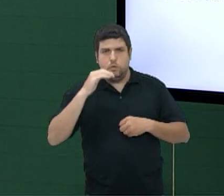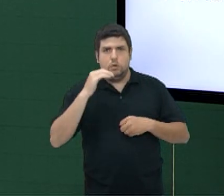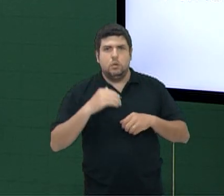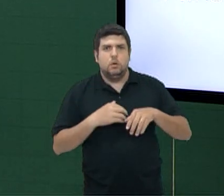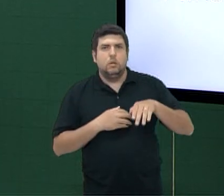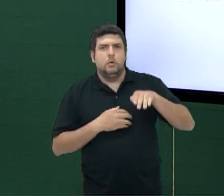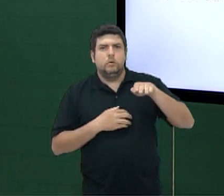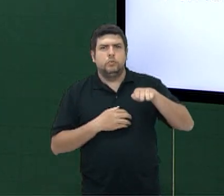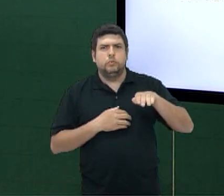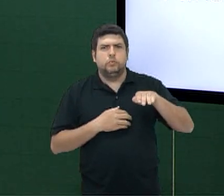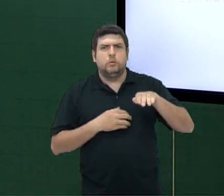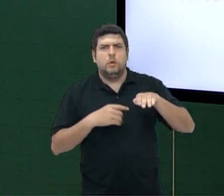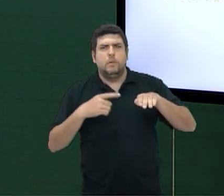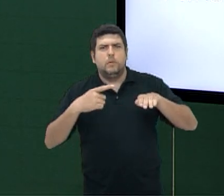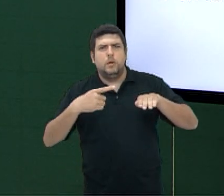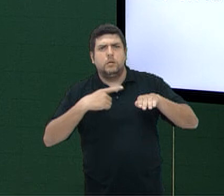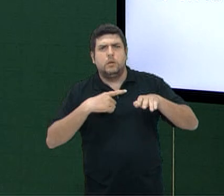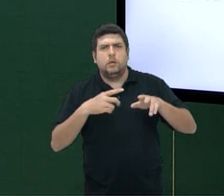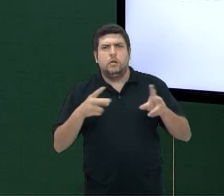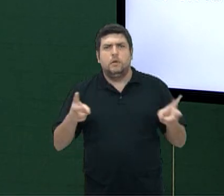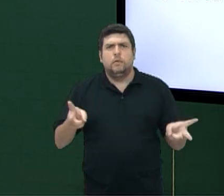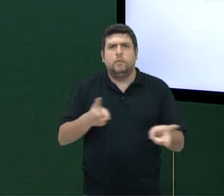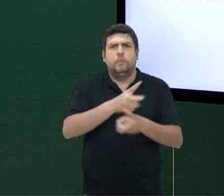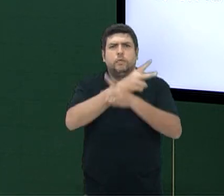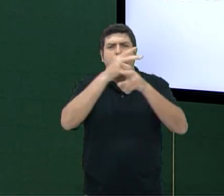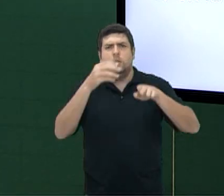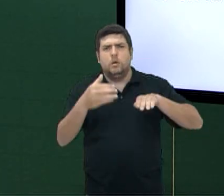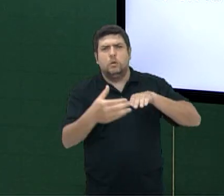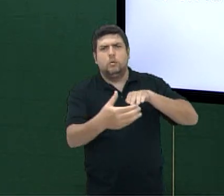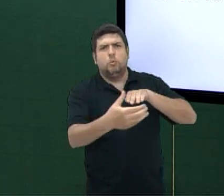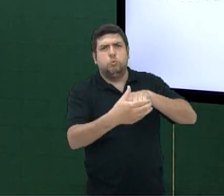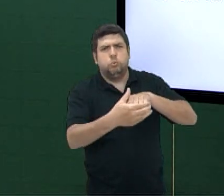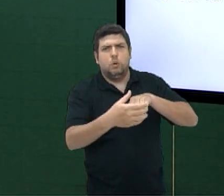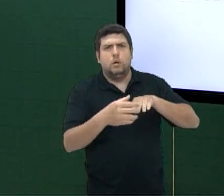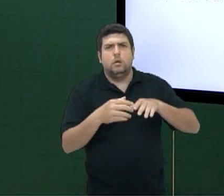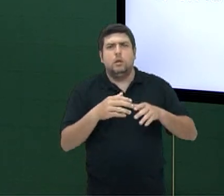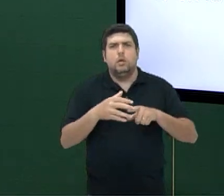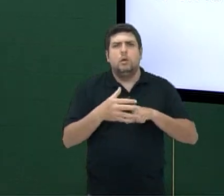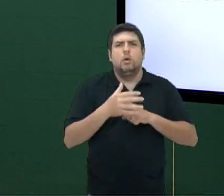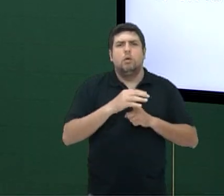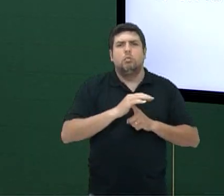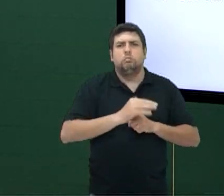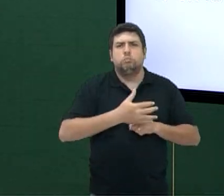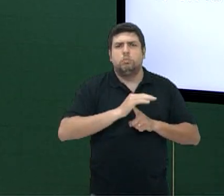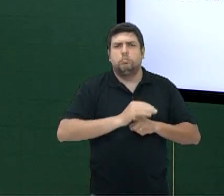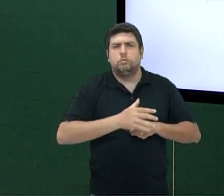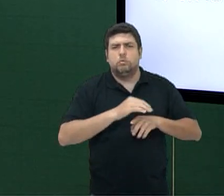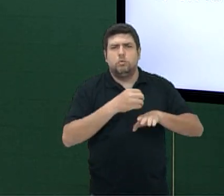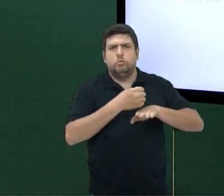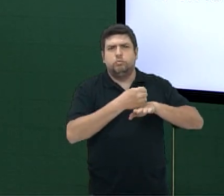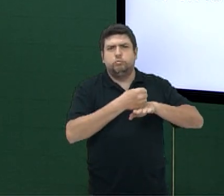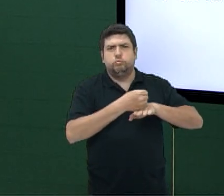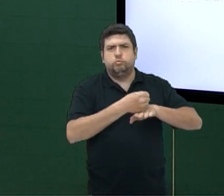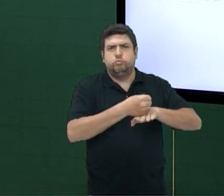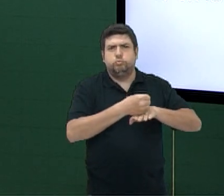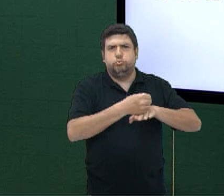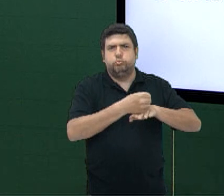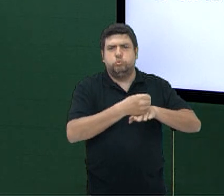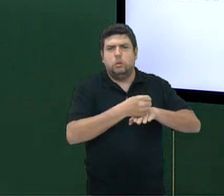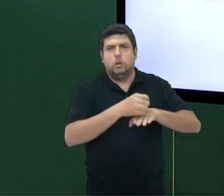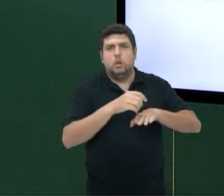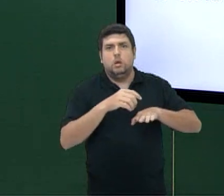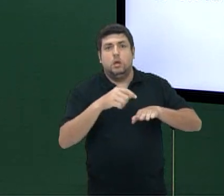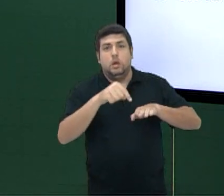tem aí, né? Força de atrito no motor, tudo mais. E ele está empurrando, no caso, tentando frear o